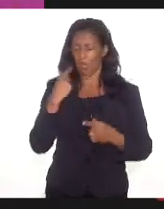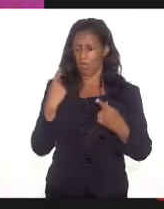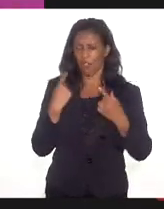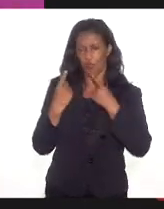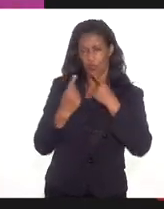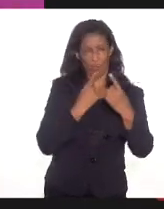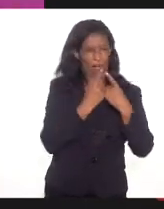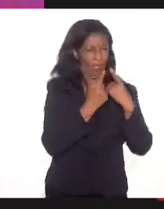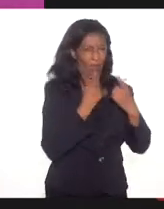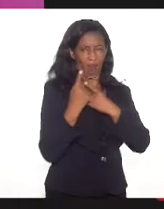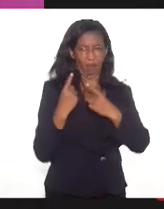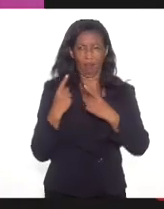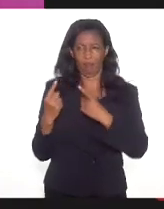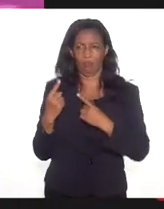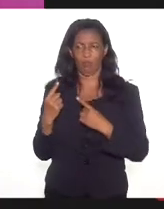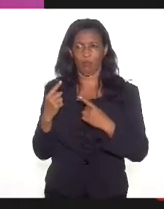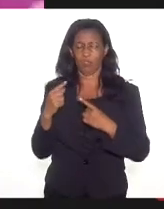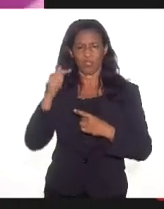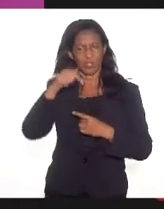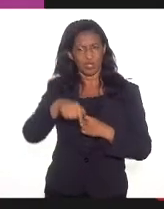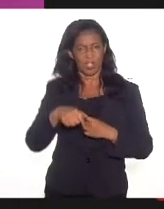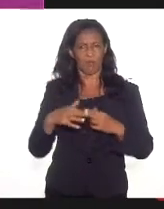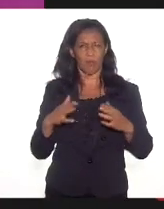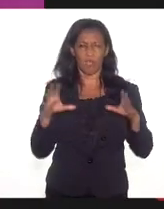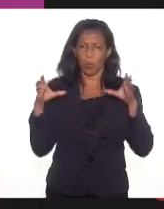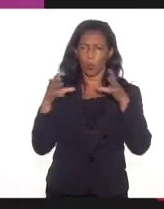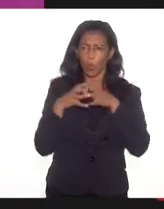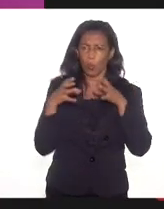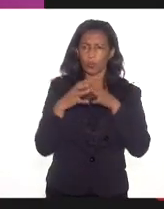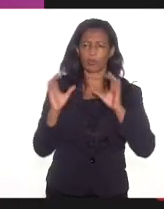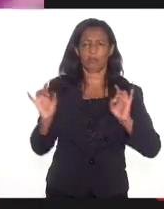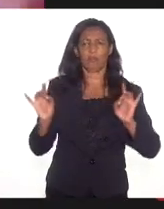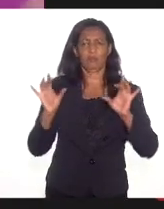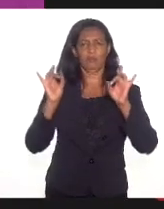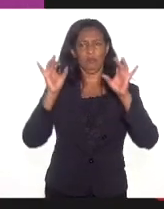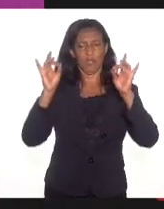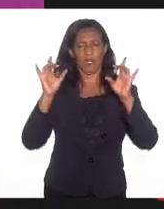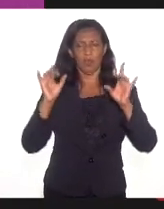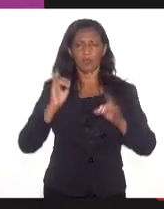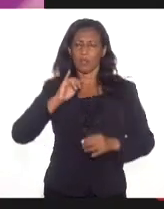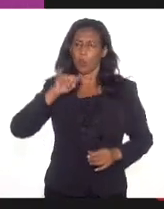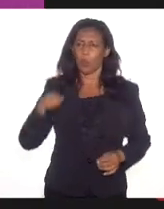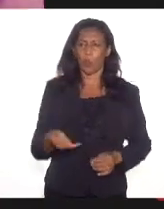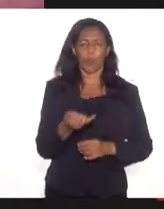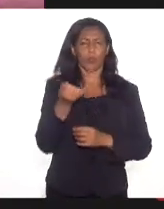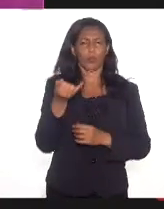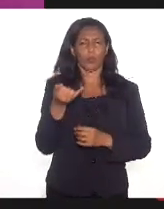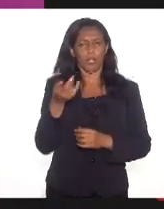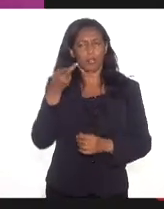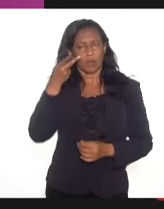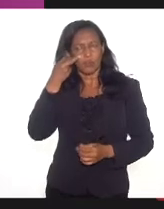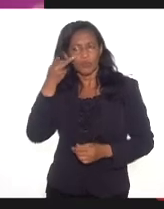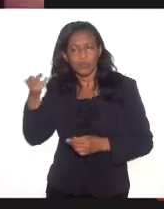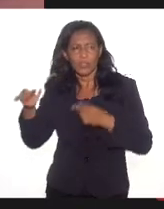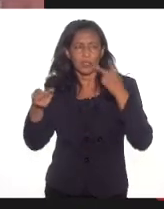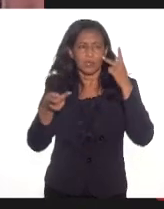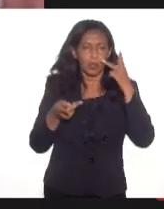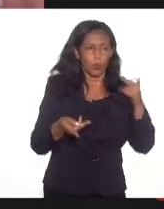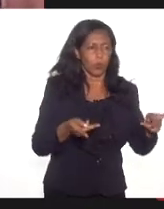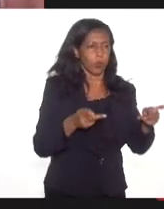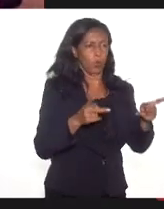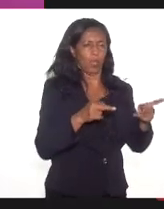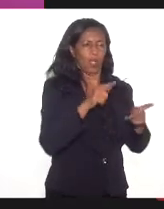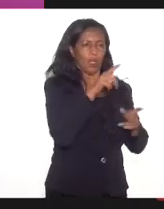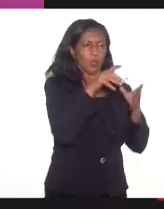sem essa possibilidade de estarmos aqui nessa comissão especial sem essa possibilidade de estarmos visitando esses